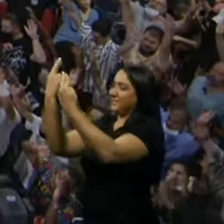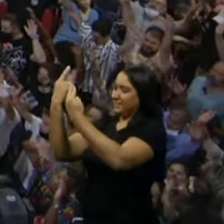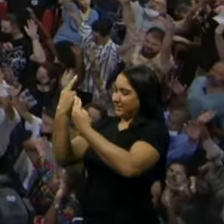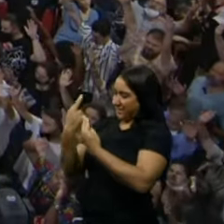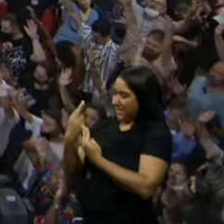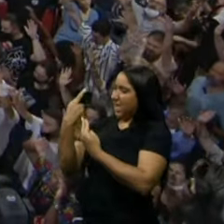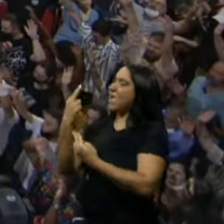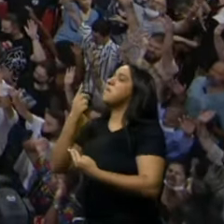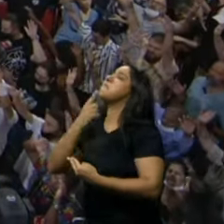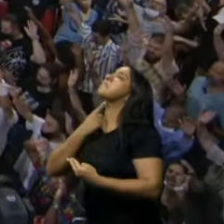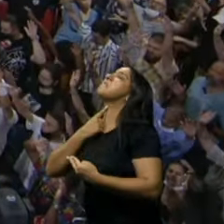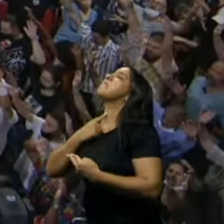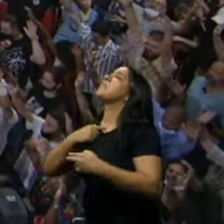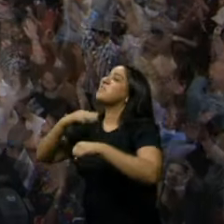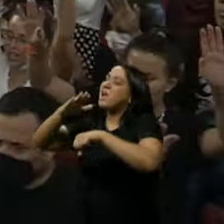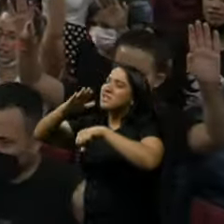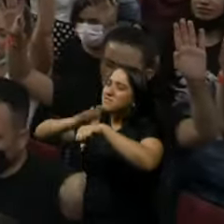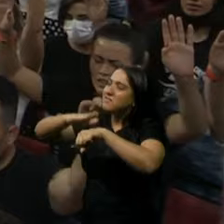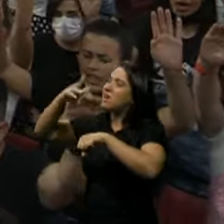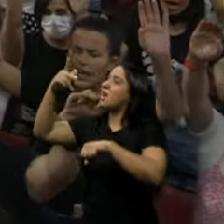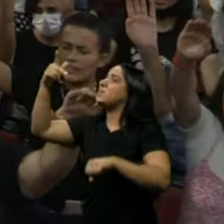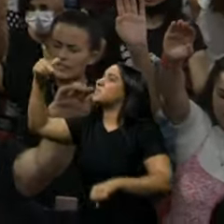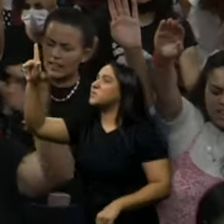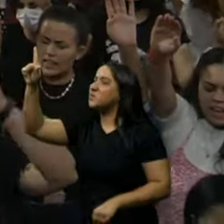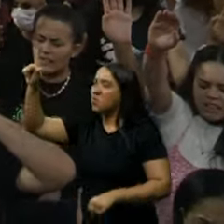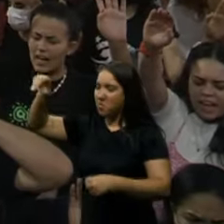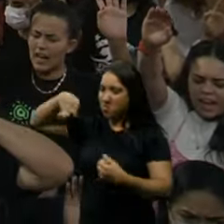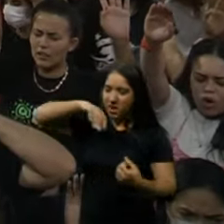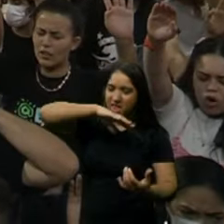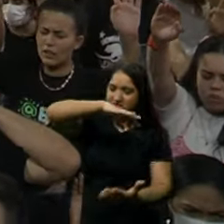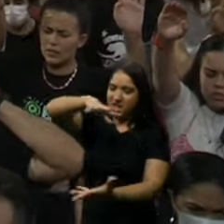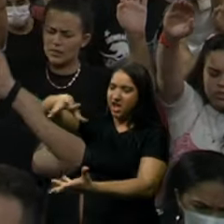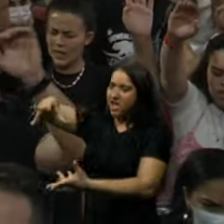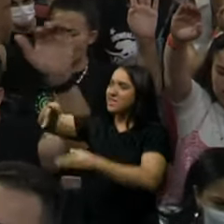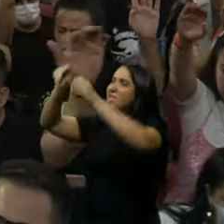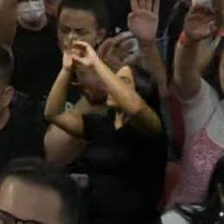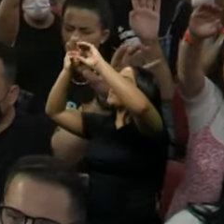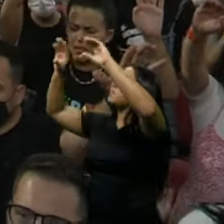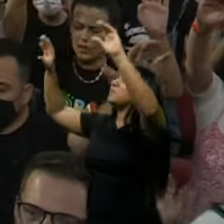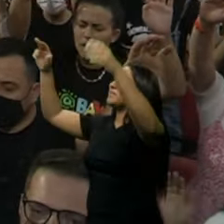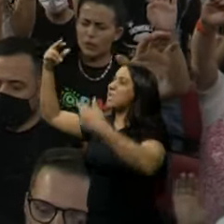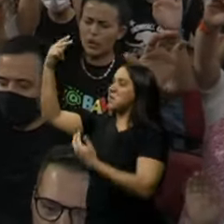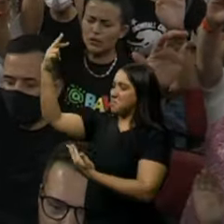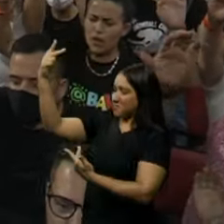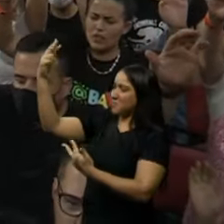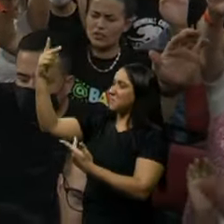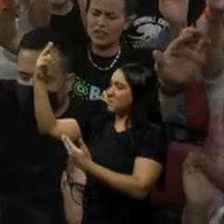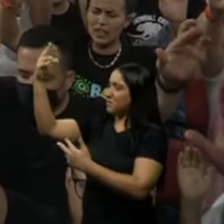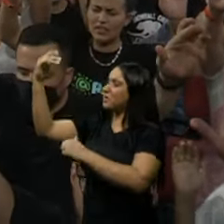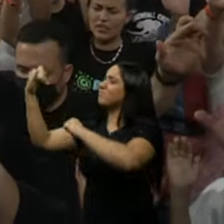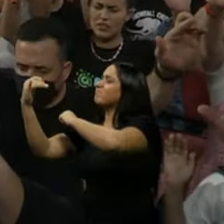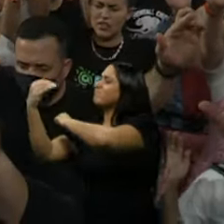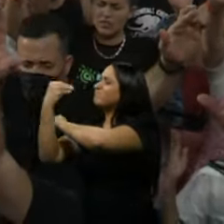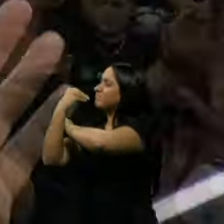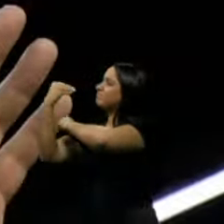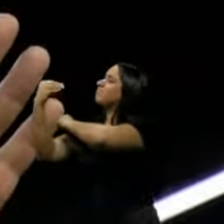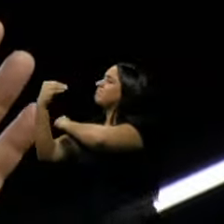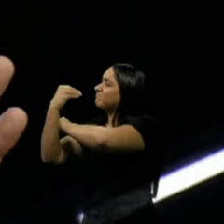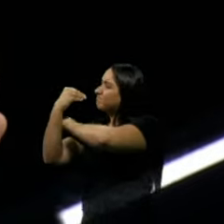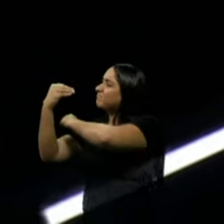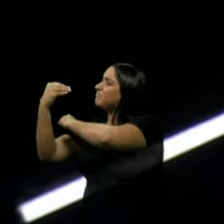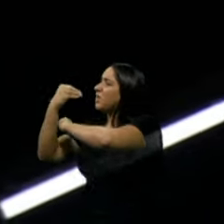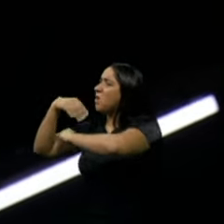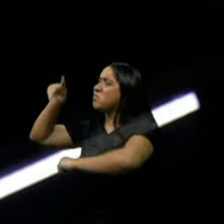seja feita a tua vontade assim na terra como no céu o pão nosso de cada dia